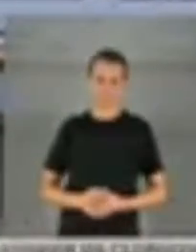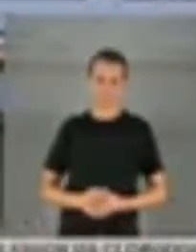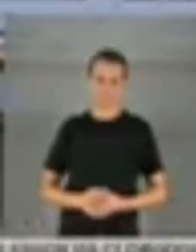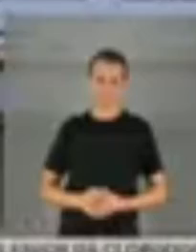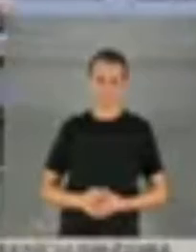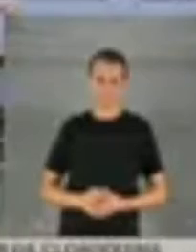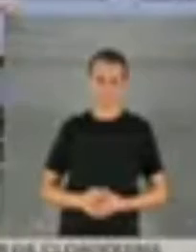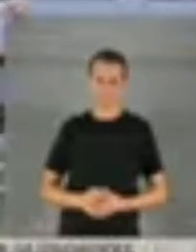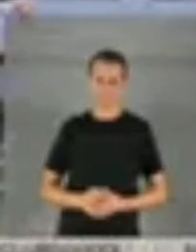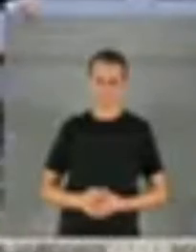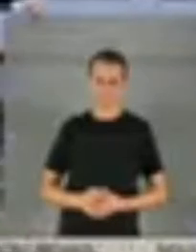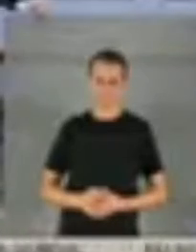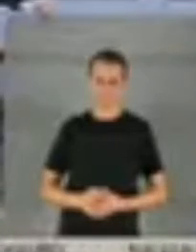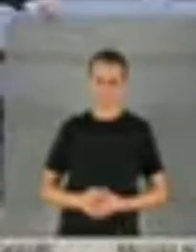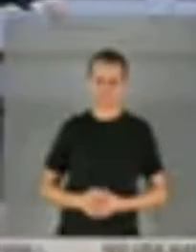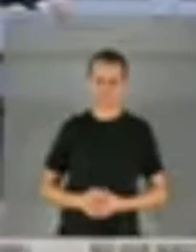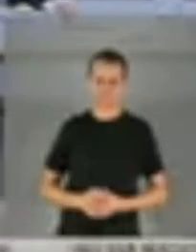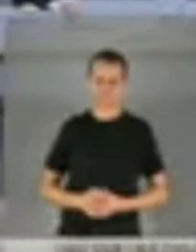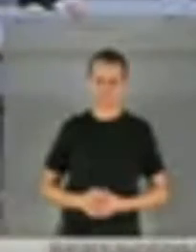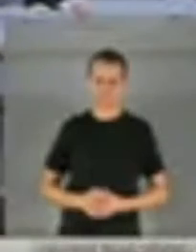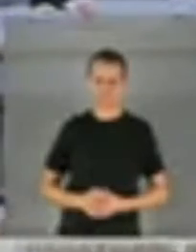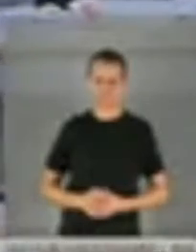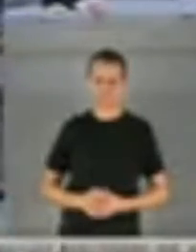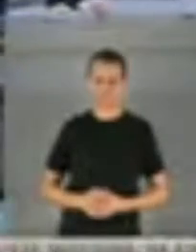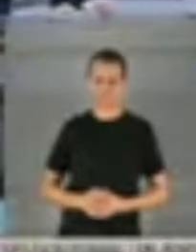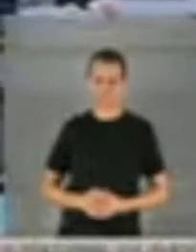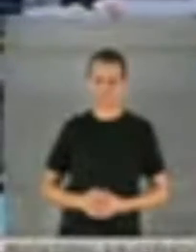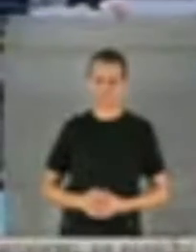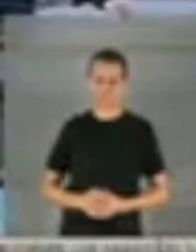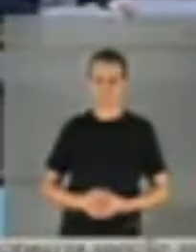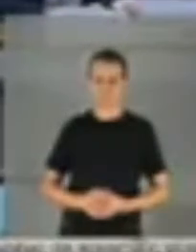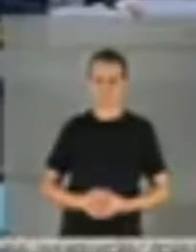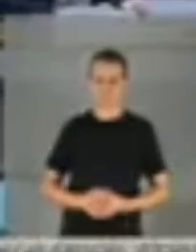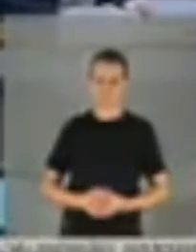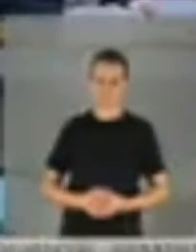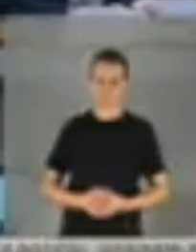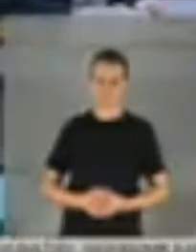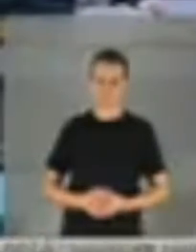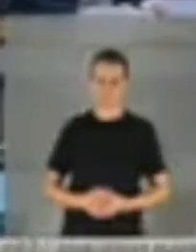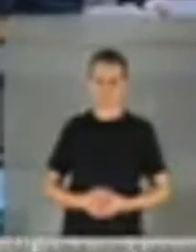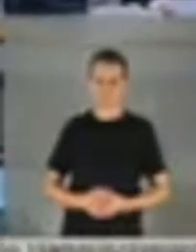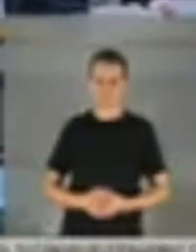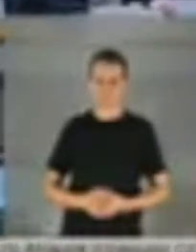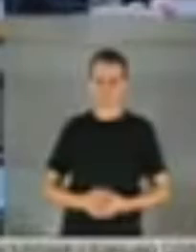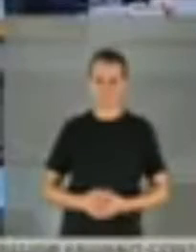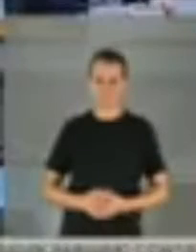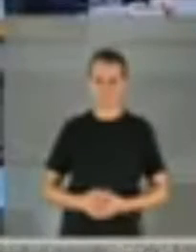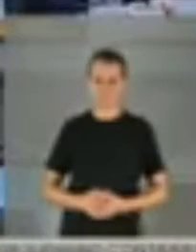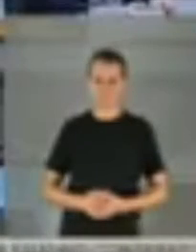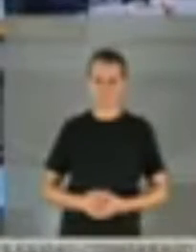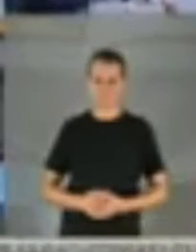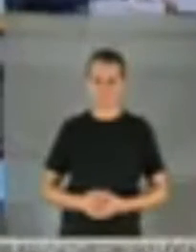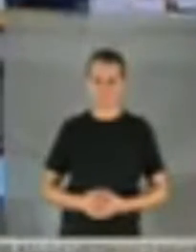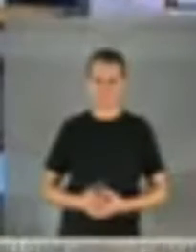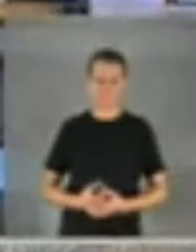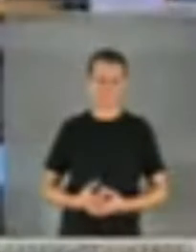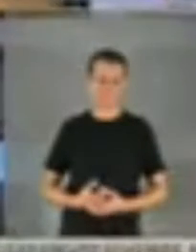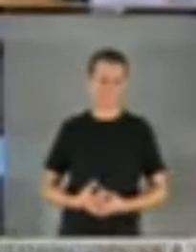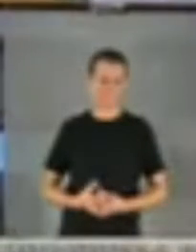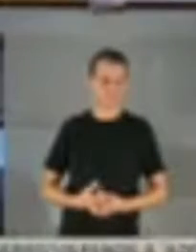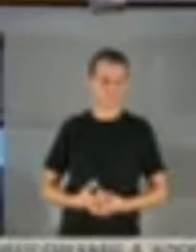Se quiser, a gente pode começar aqui. Coloca primeiro o ex-prefeito de Fortaleza. A gente vai passando aqui para ver quais são os